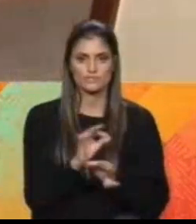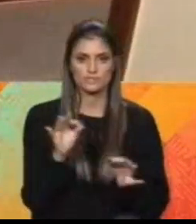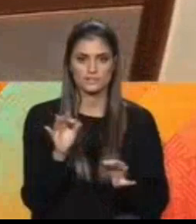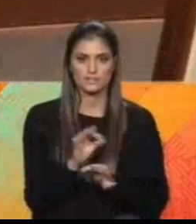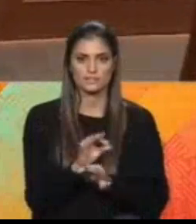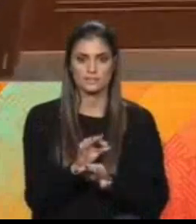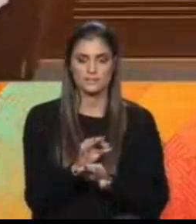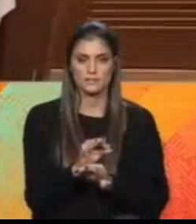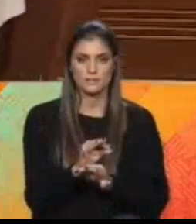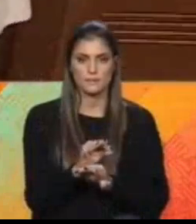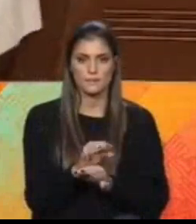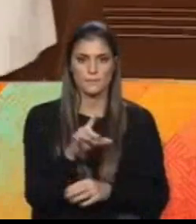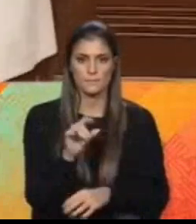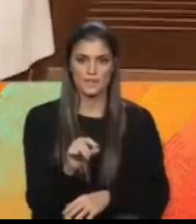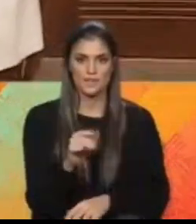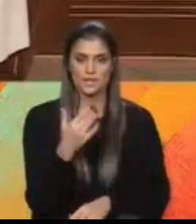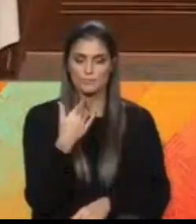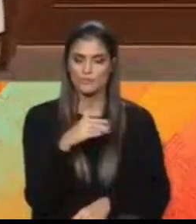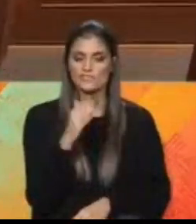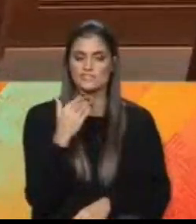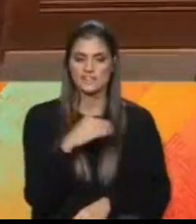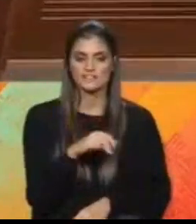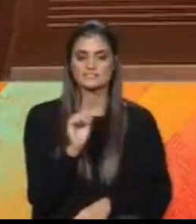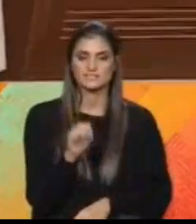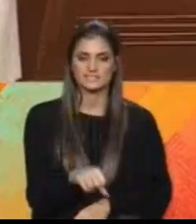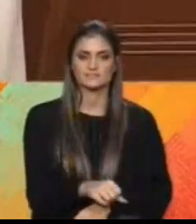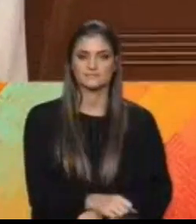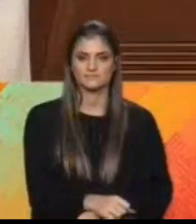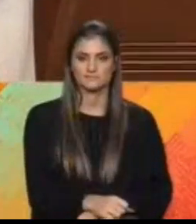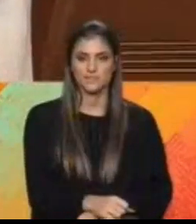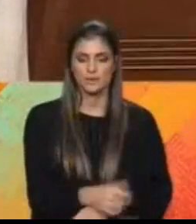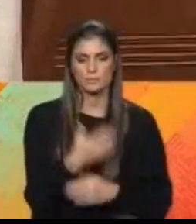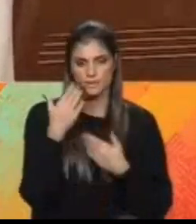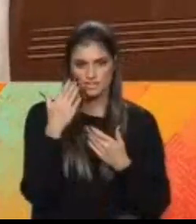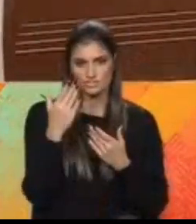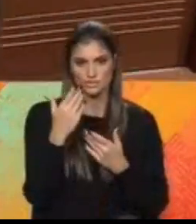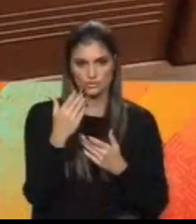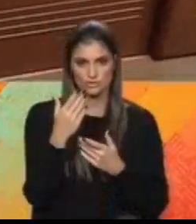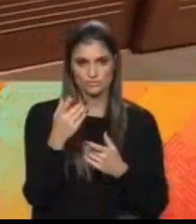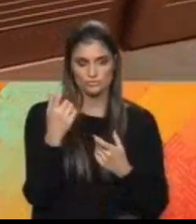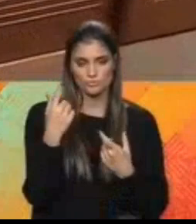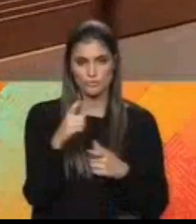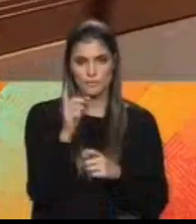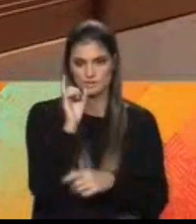aquelas modinhas improvisar, como improvisar, não é, Cláudia? Em homenagem aos bombeiros sapadores.